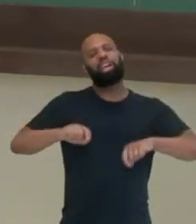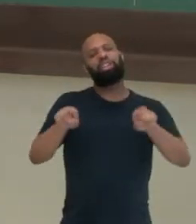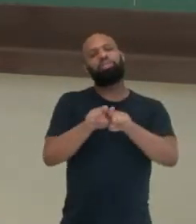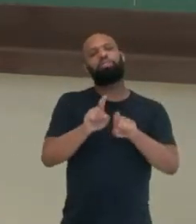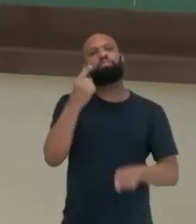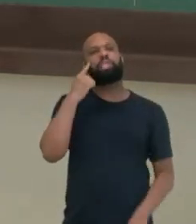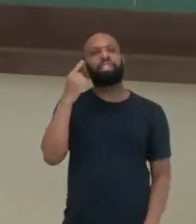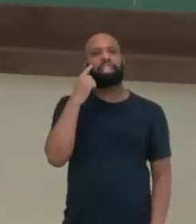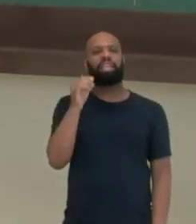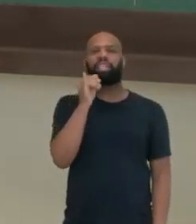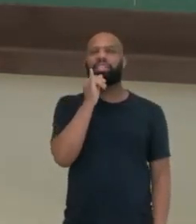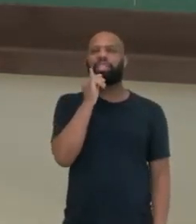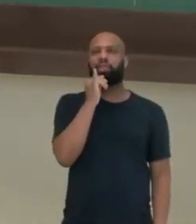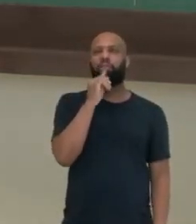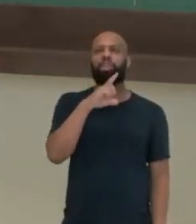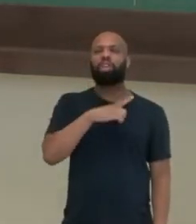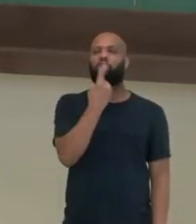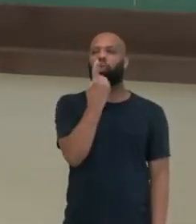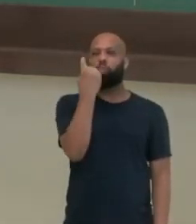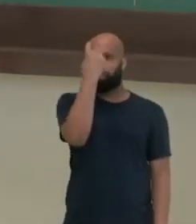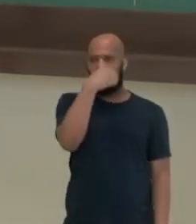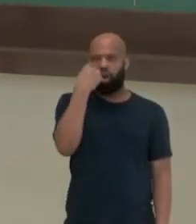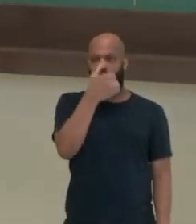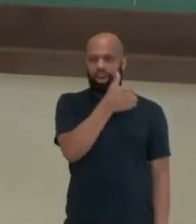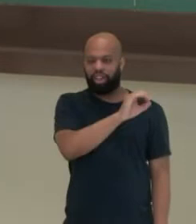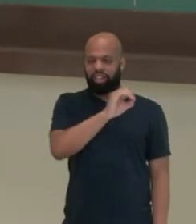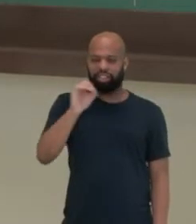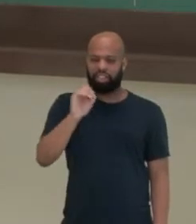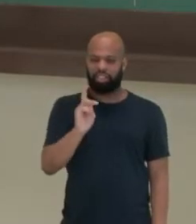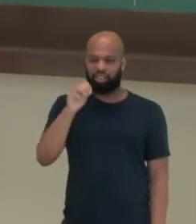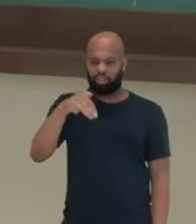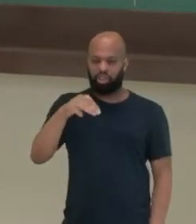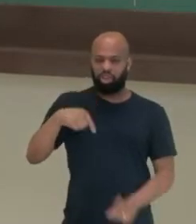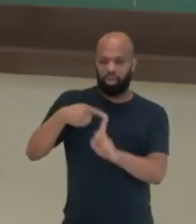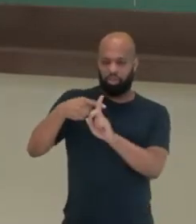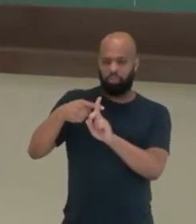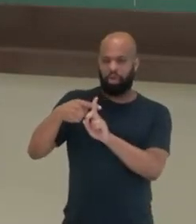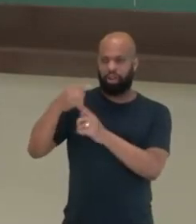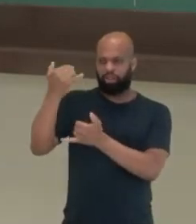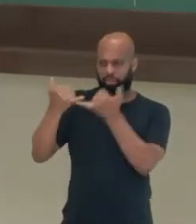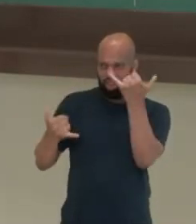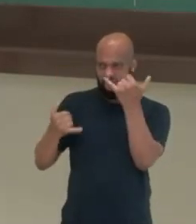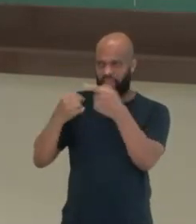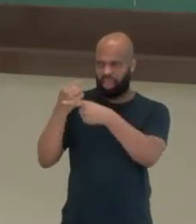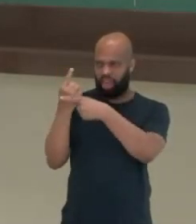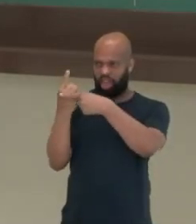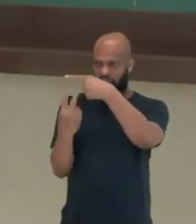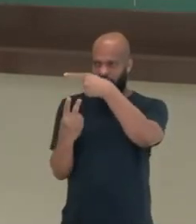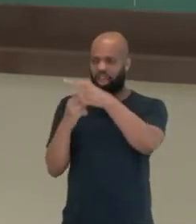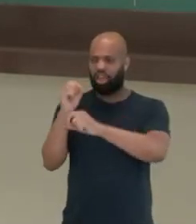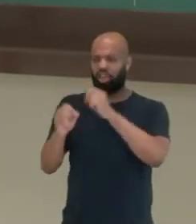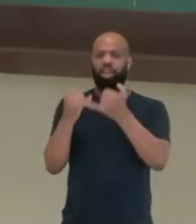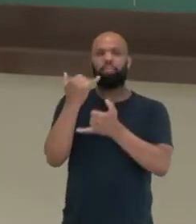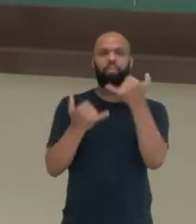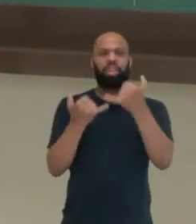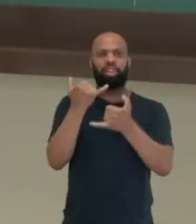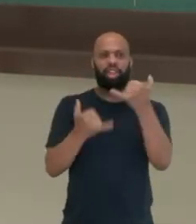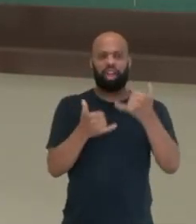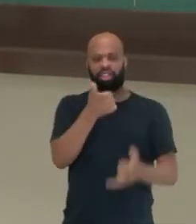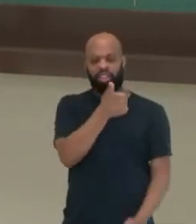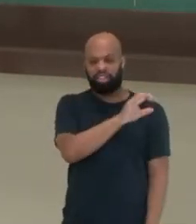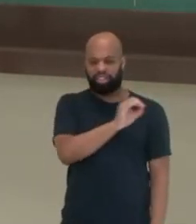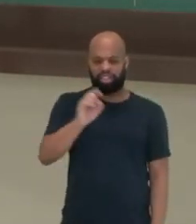assim, em 1 hora é 100 quilômetros, mais meia hora, mais meio dessa distância. Metade de